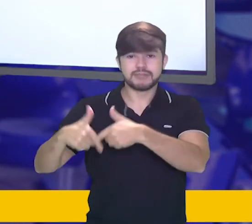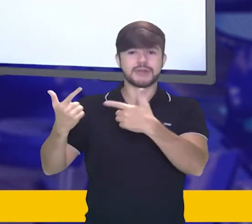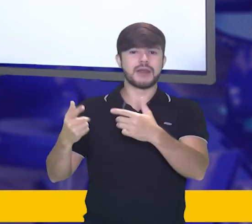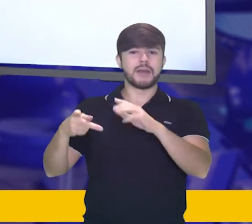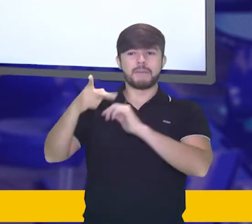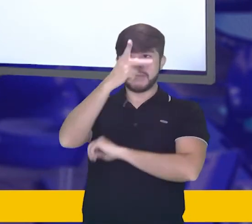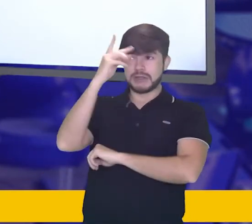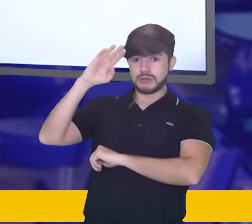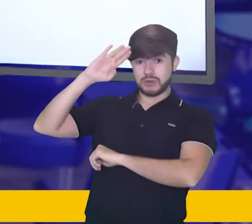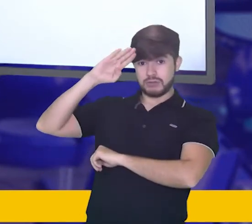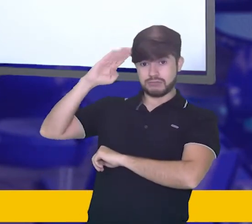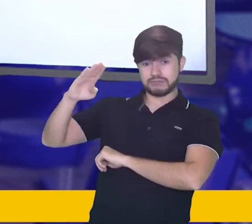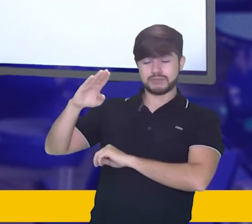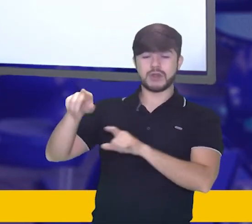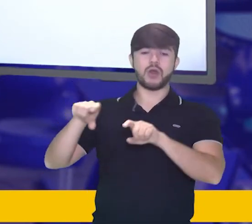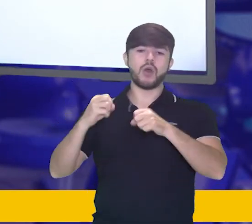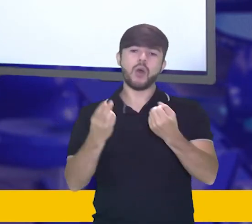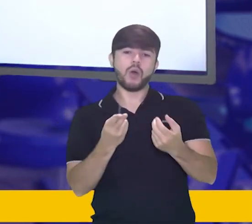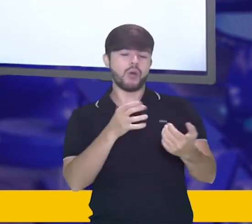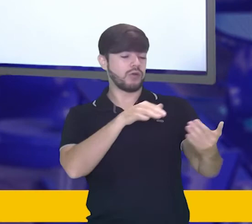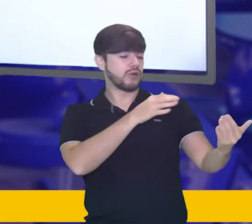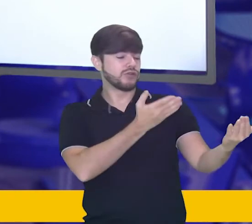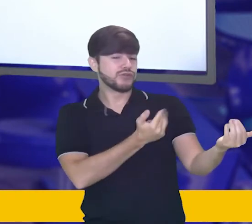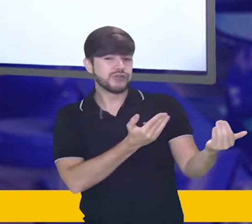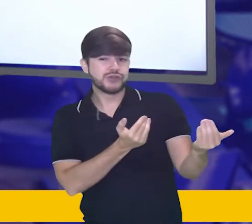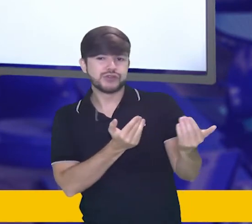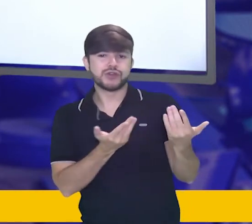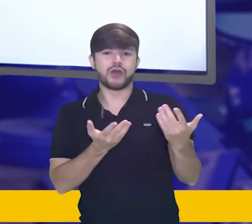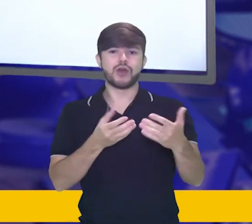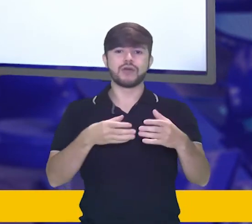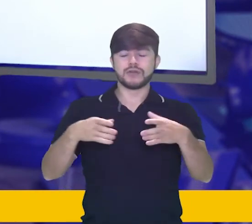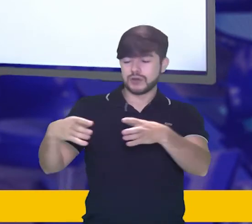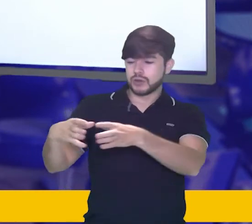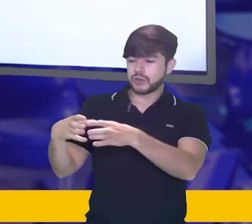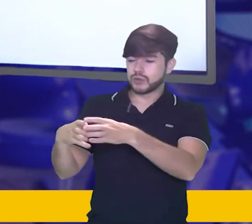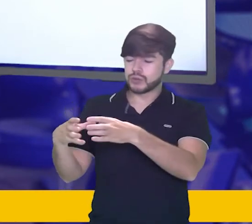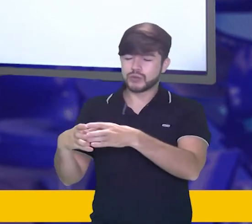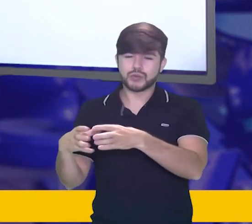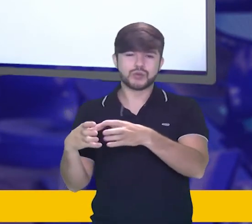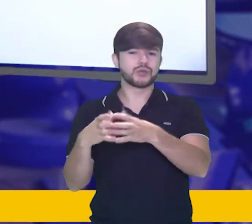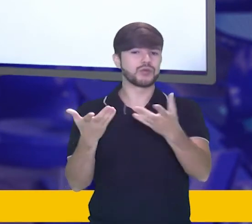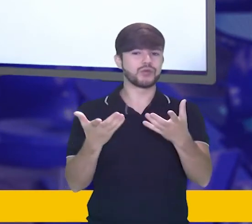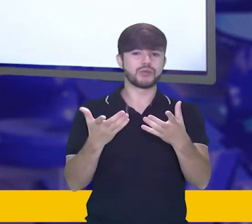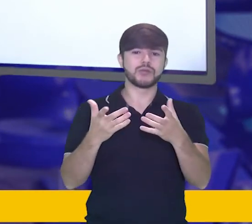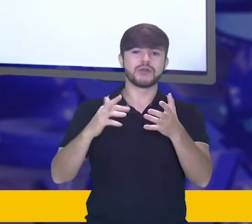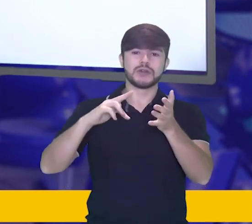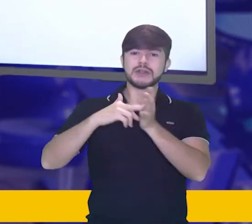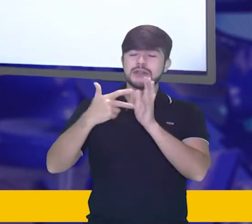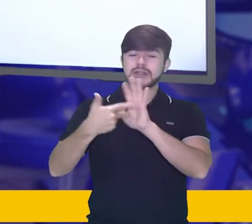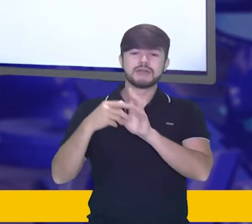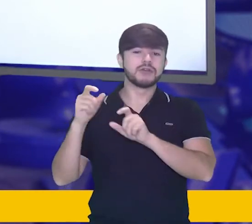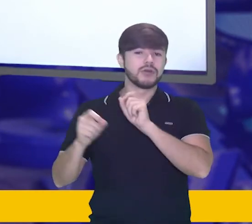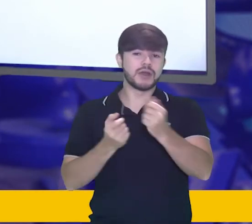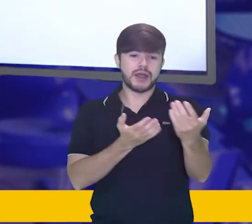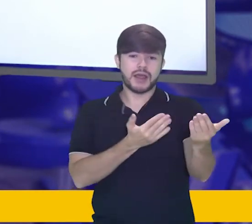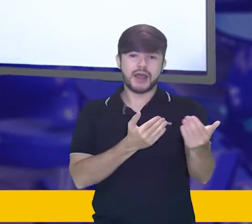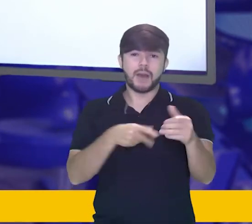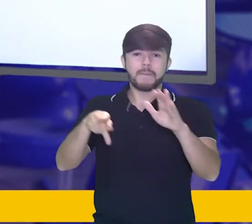envolvidas com grandes líderes religiosos ou jovens dentro de células,